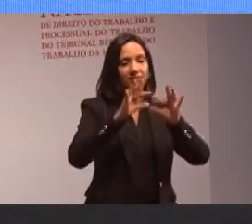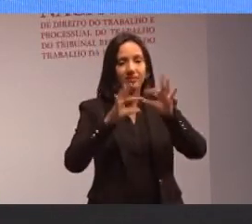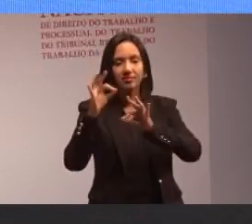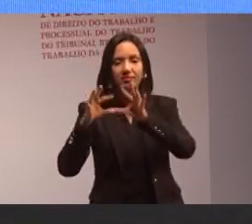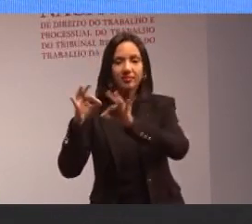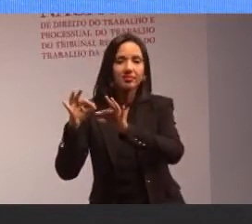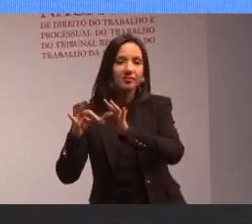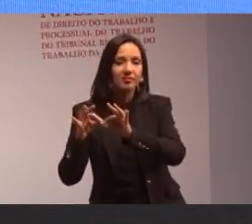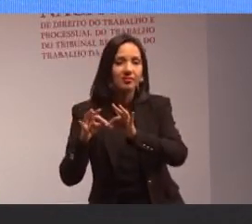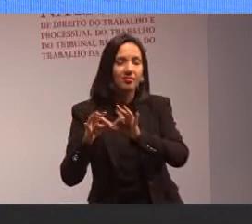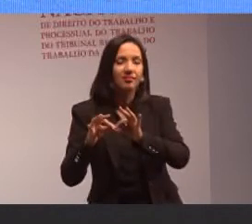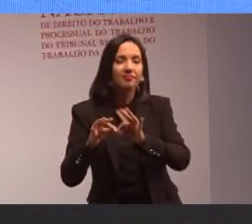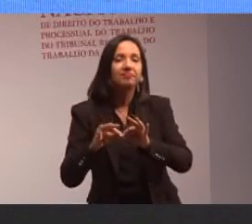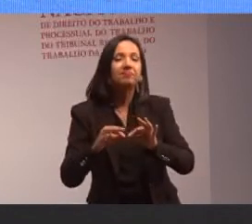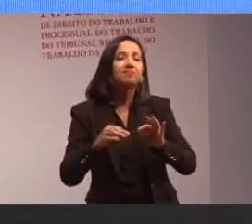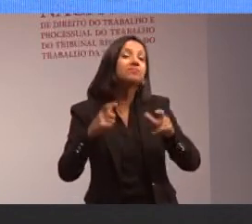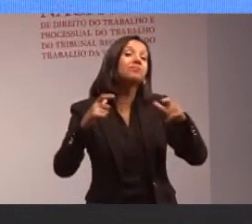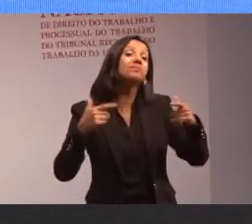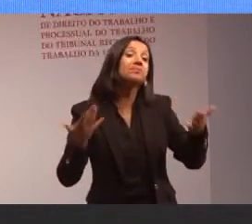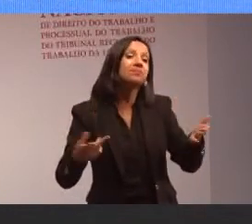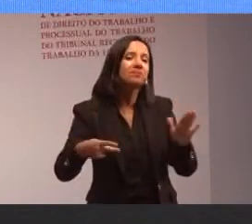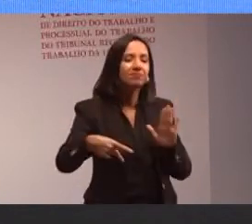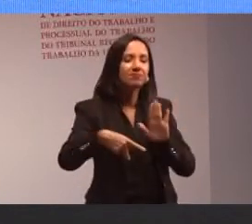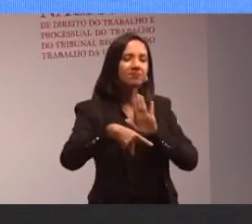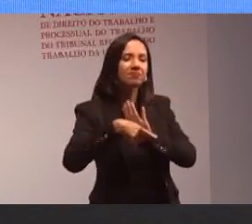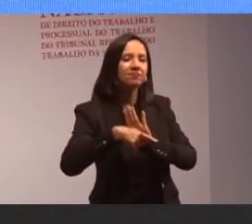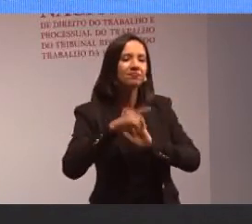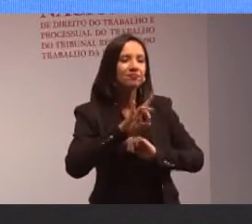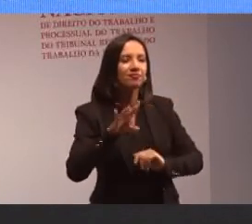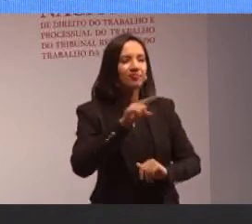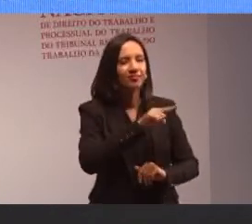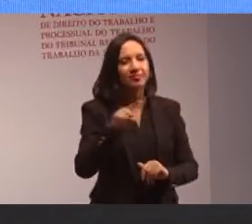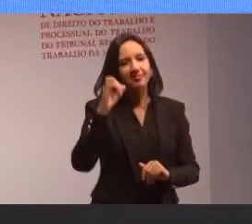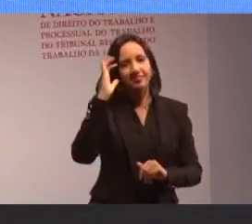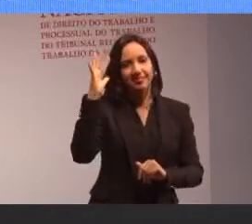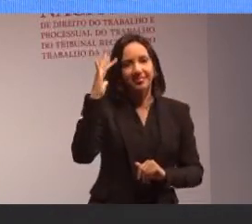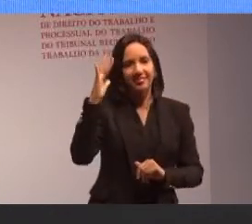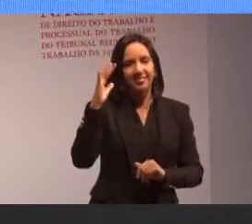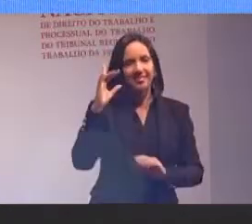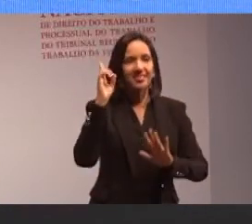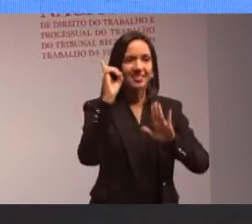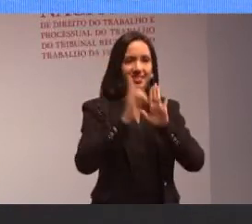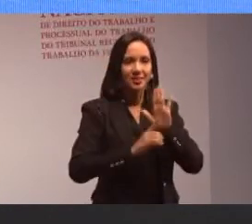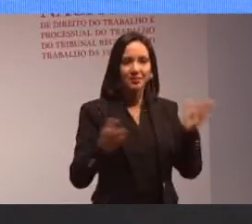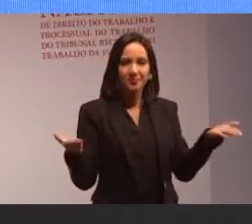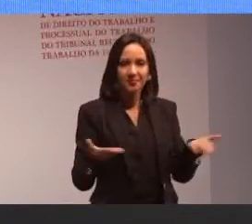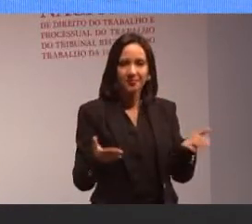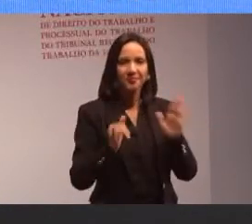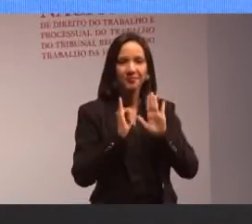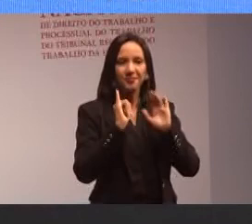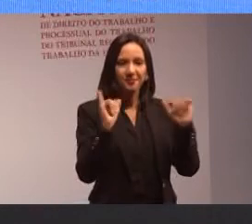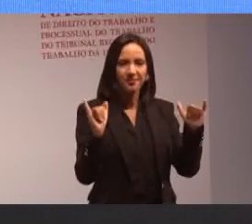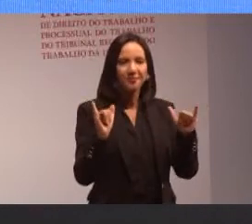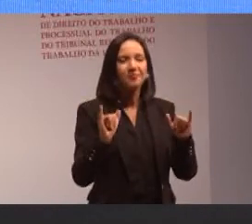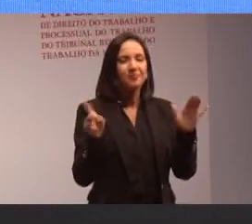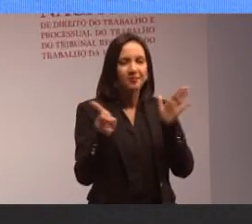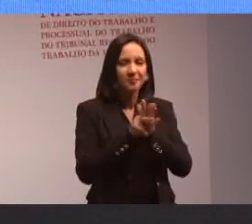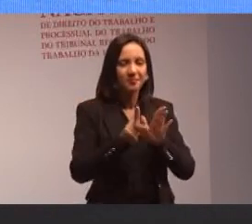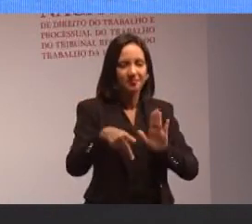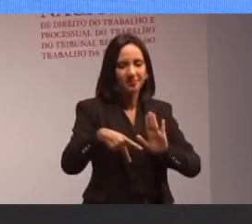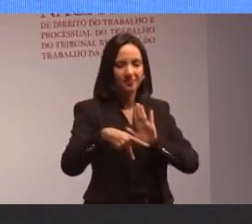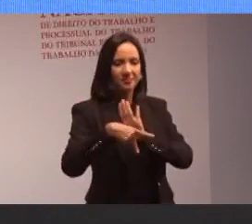Onde fica o pertencimento? Só uma questão para reflexão, que o direito sistêmico hoje fala muito em pertencimento